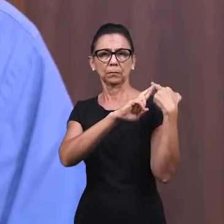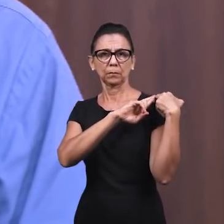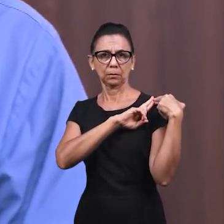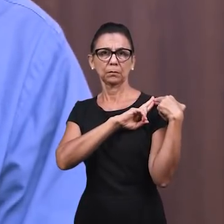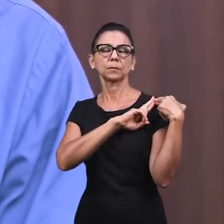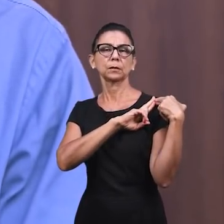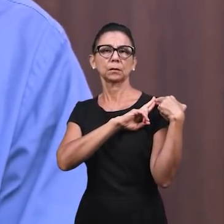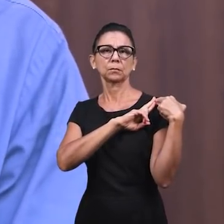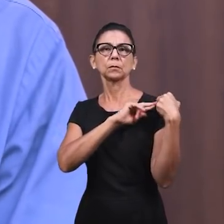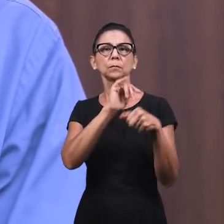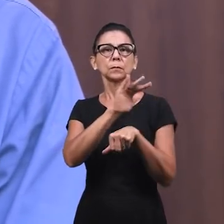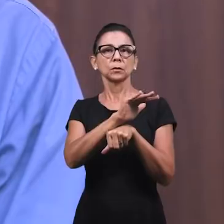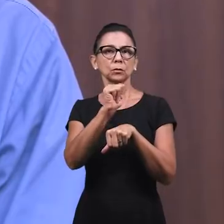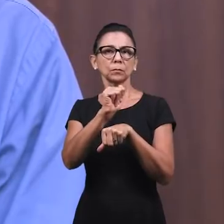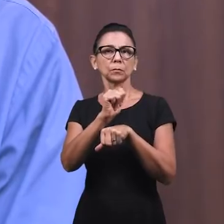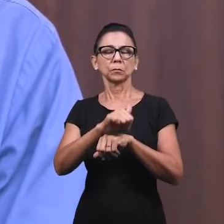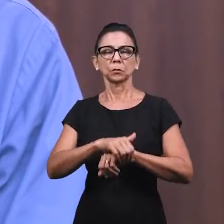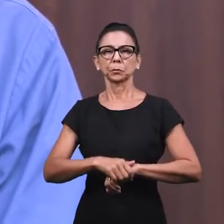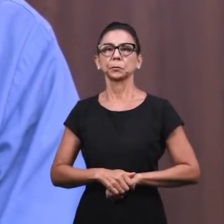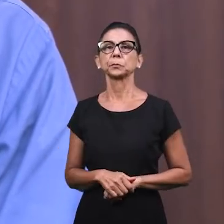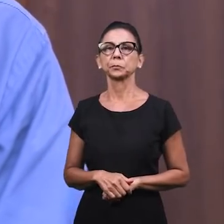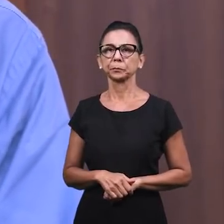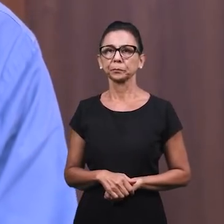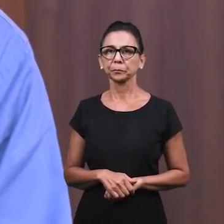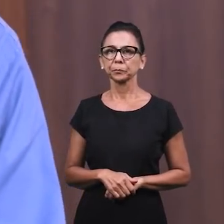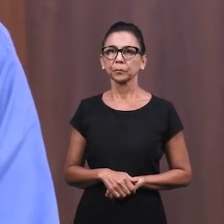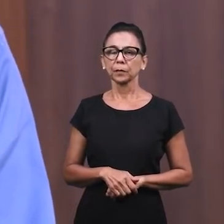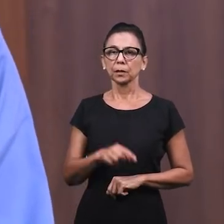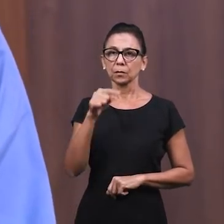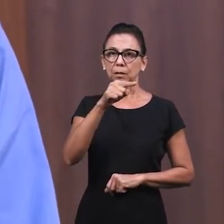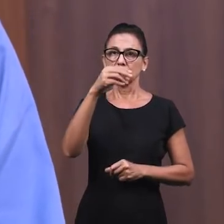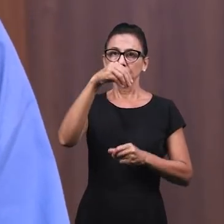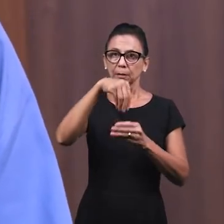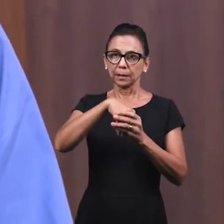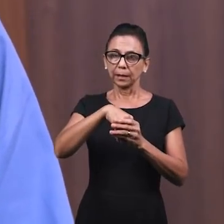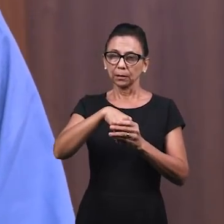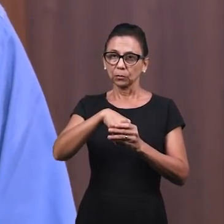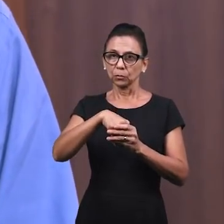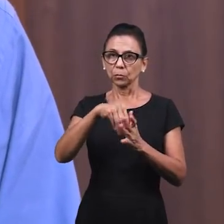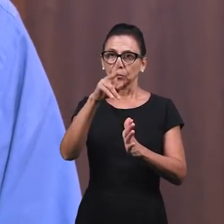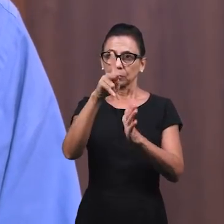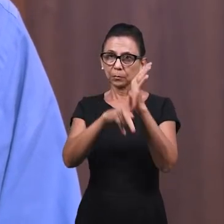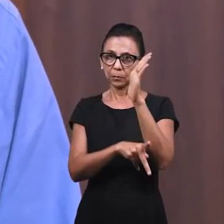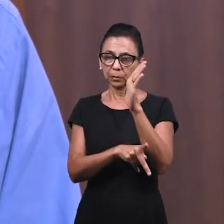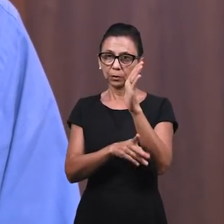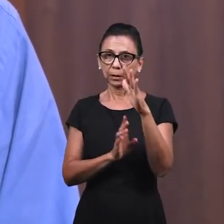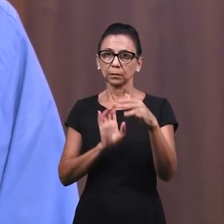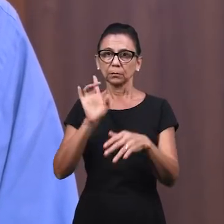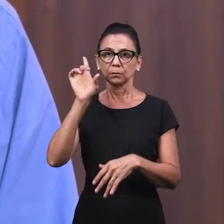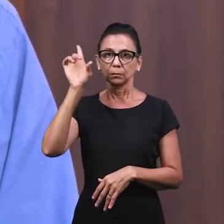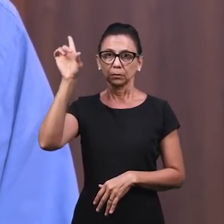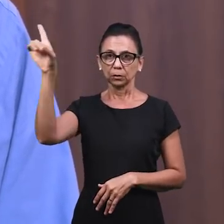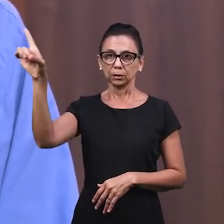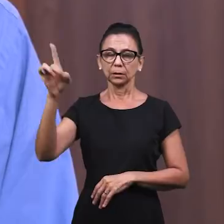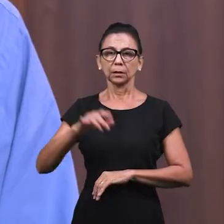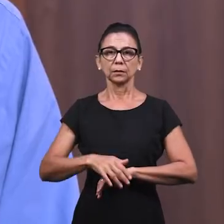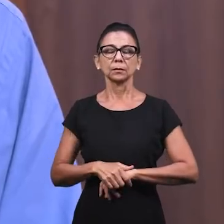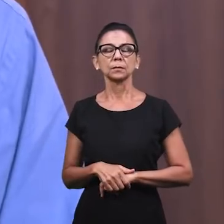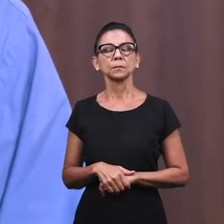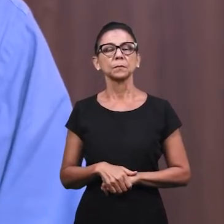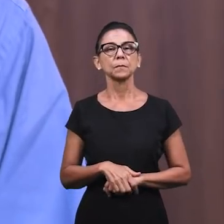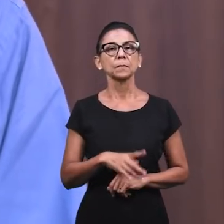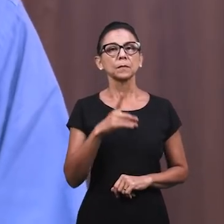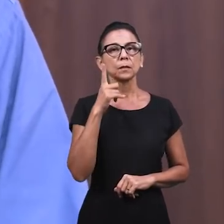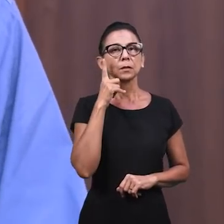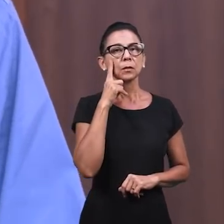Os jovens sempre fizeram parte desse projeto. Vamos então ao Antigo Testamento e vamos